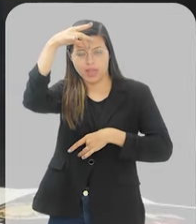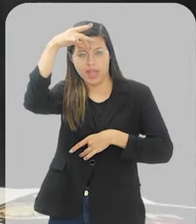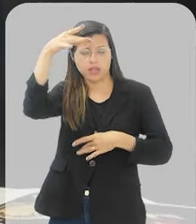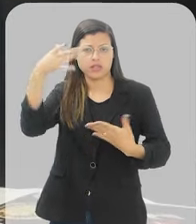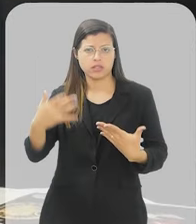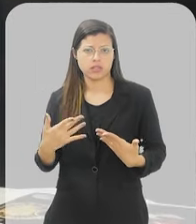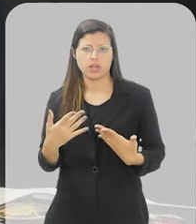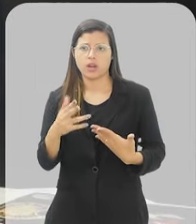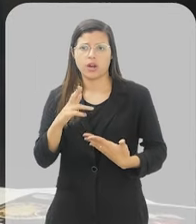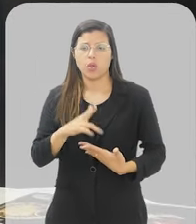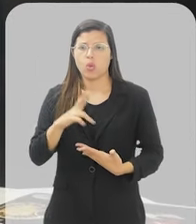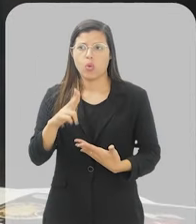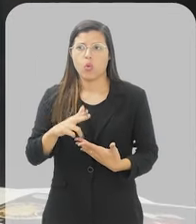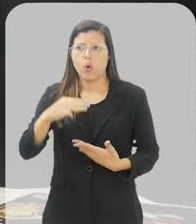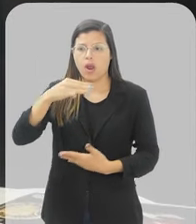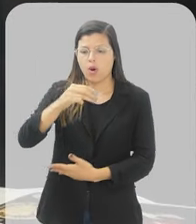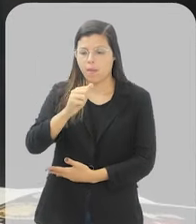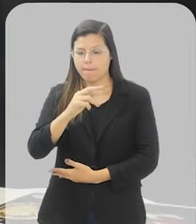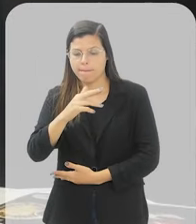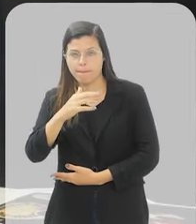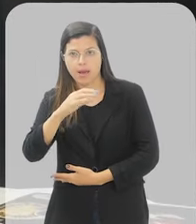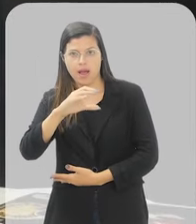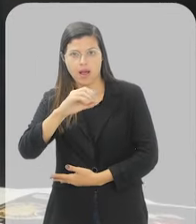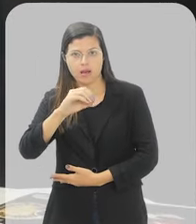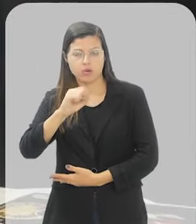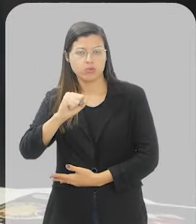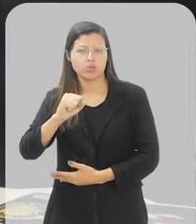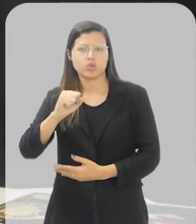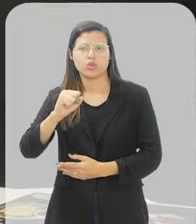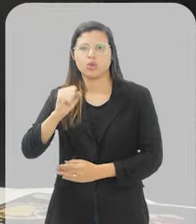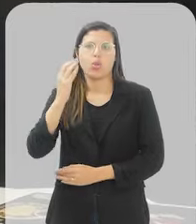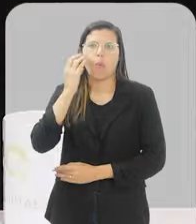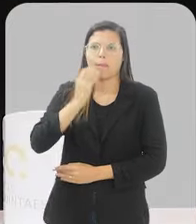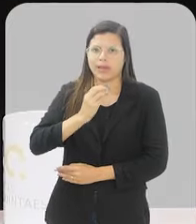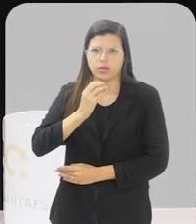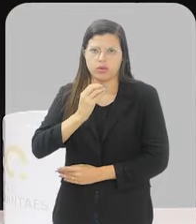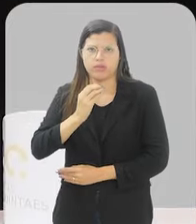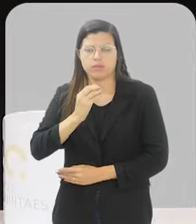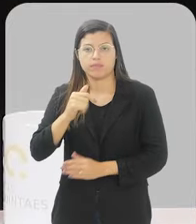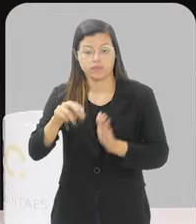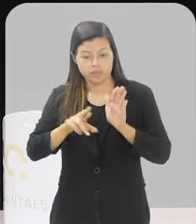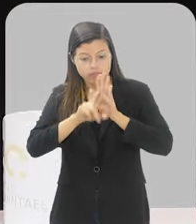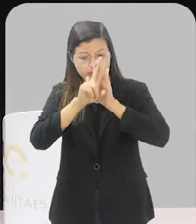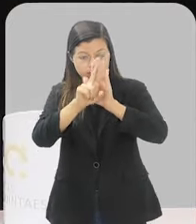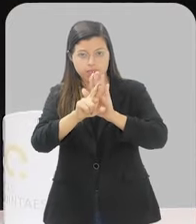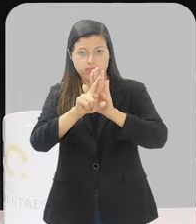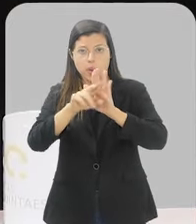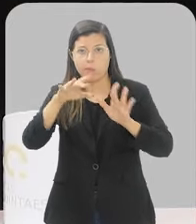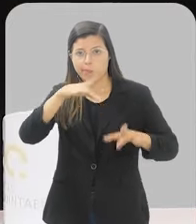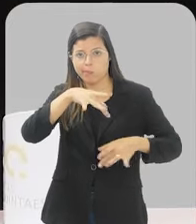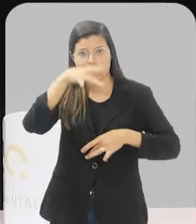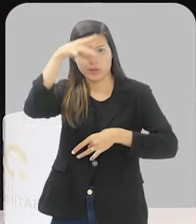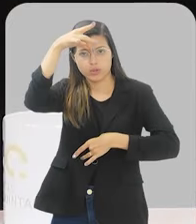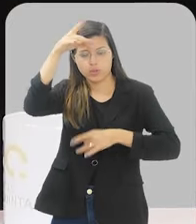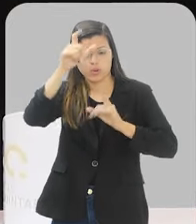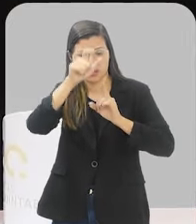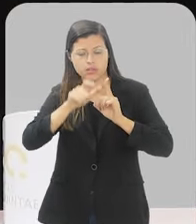é o Marcos Dom Pedro, você entendeu? Eu estou representando aquele personagem, então